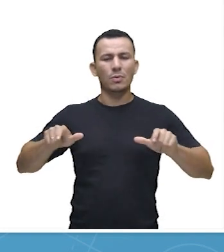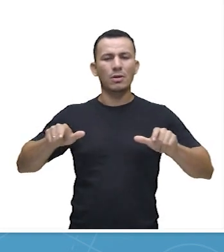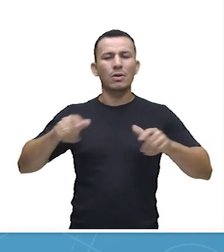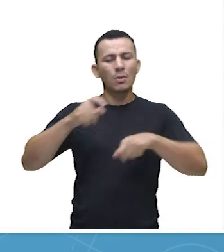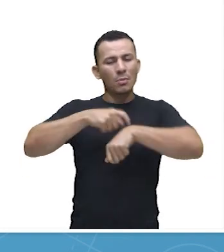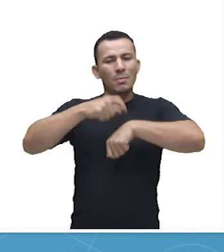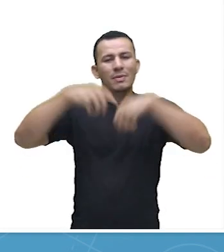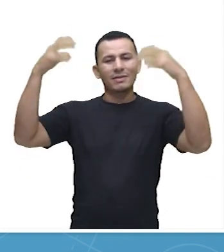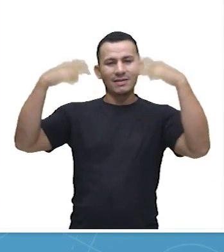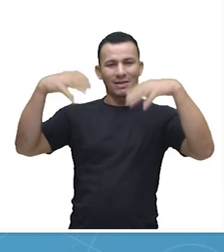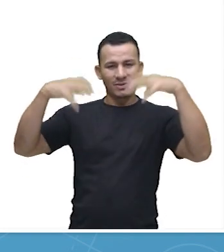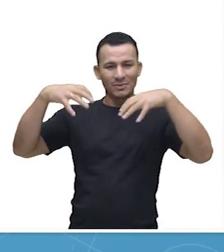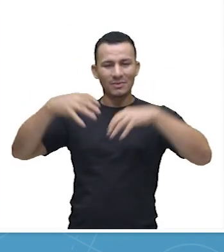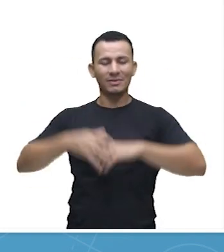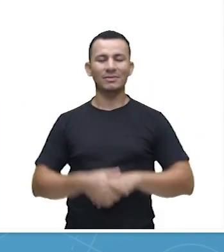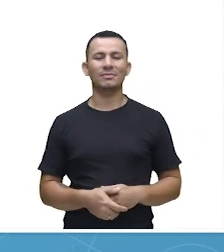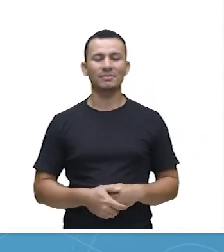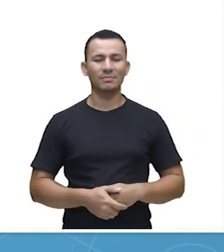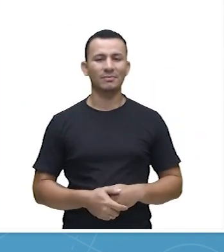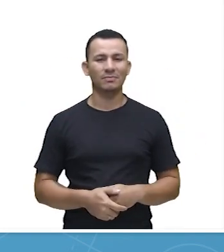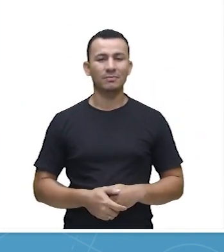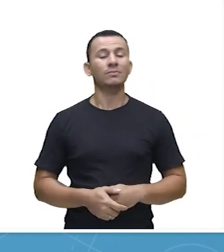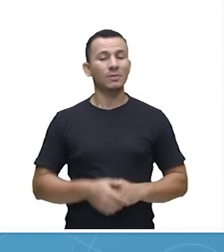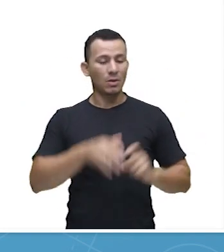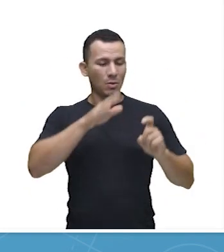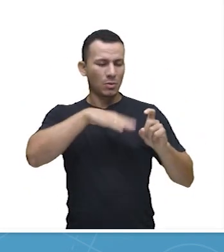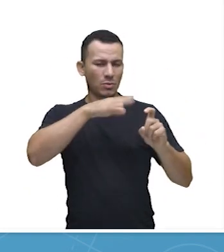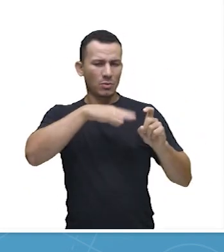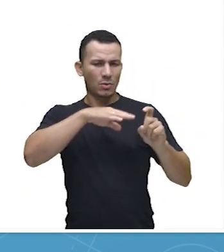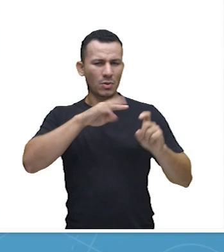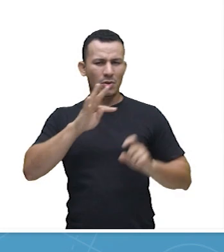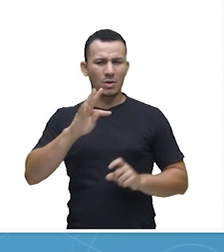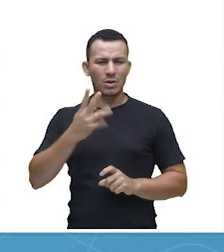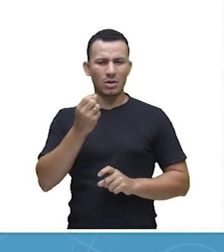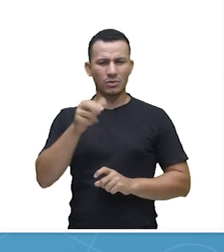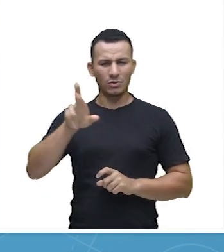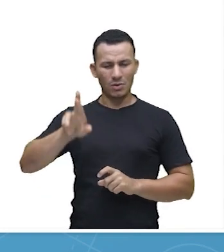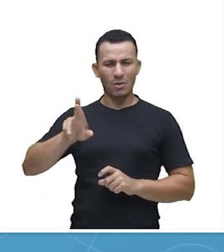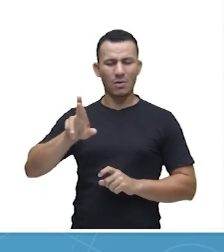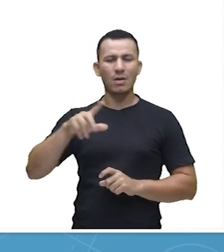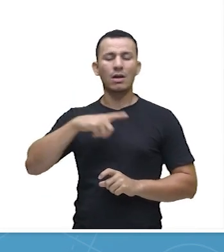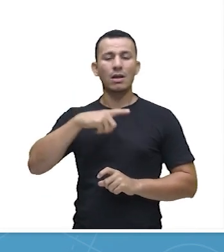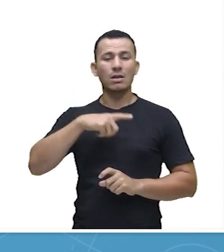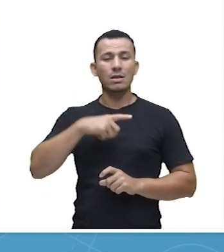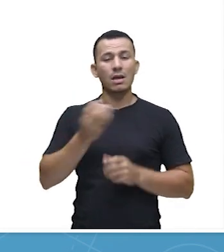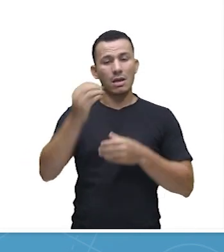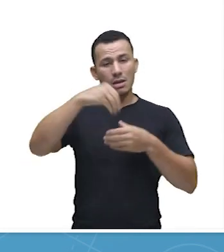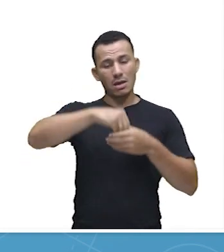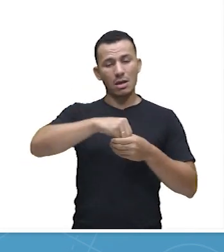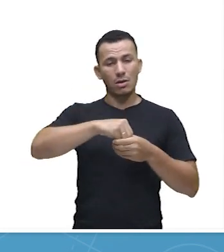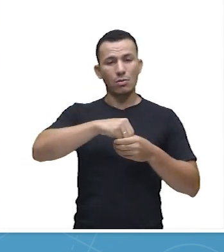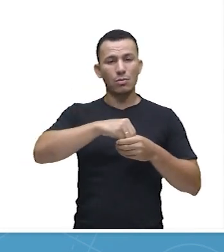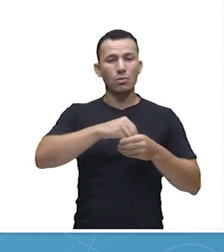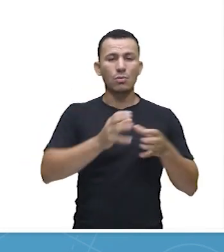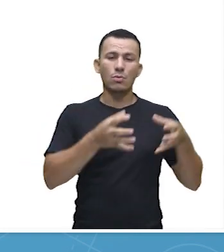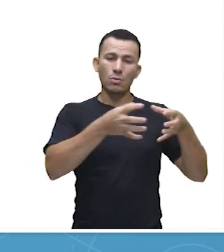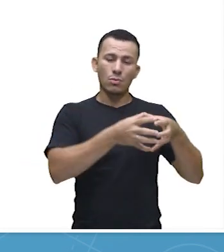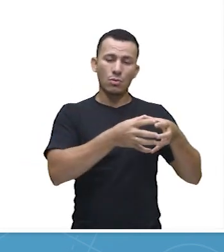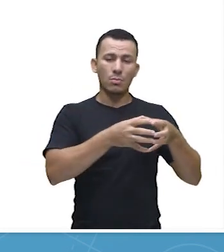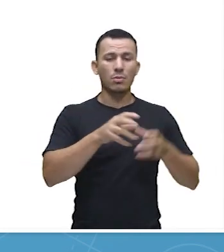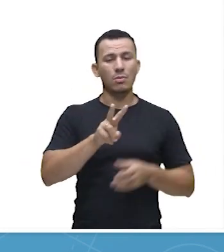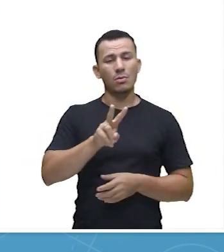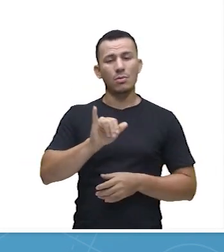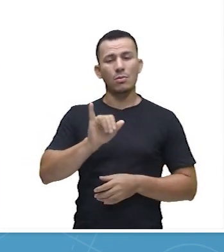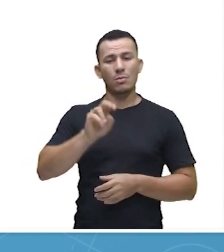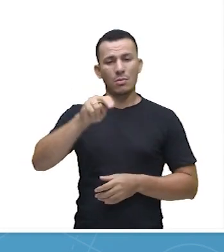claro, né, que essa história aí do mito de Thor, ela surgiu dentro do povo viking aí como uma explicação mitológica para